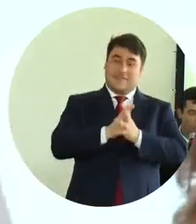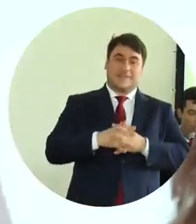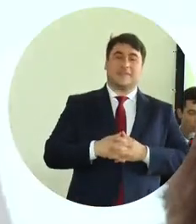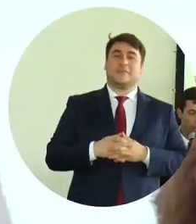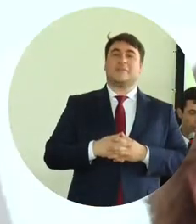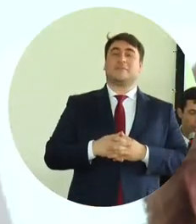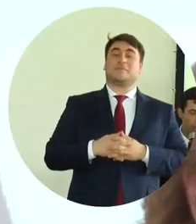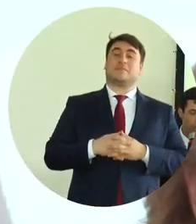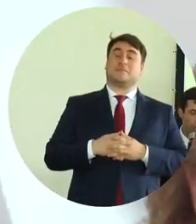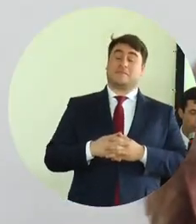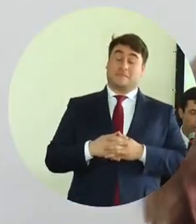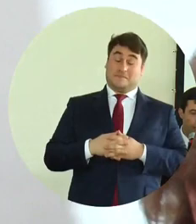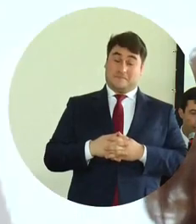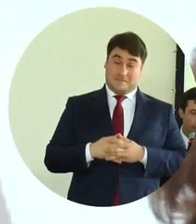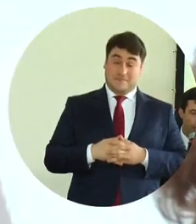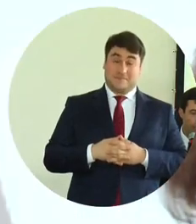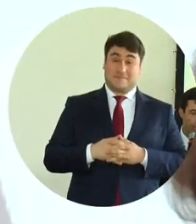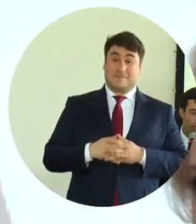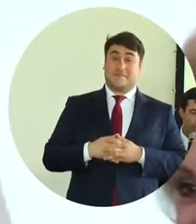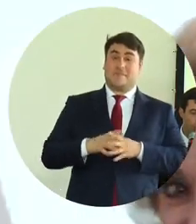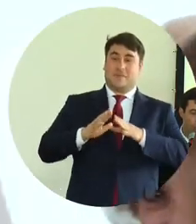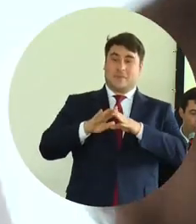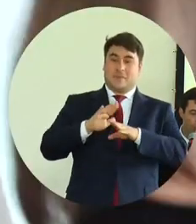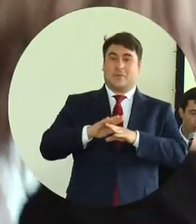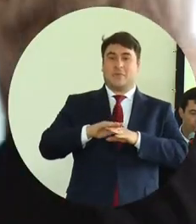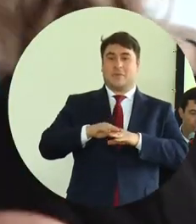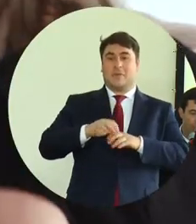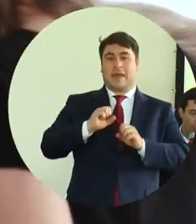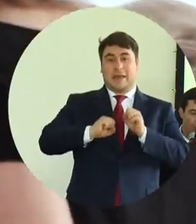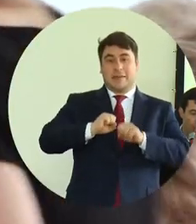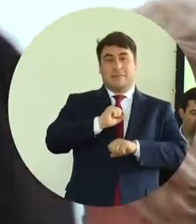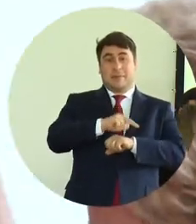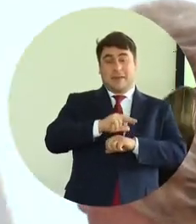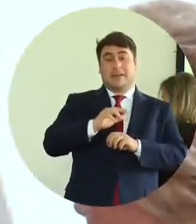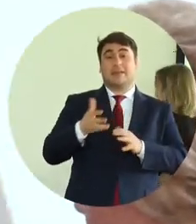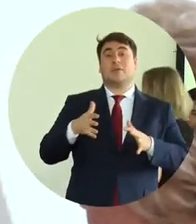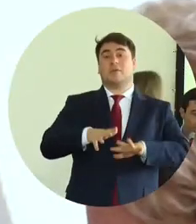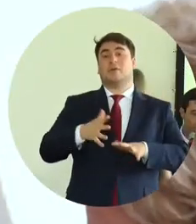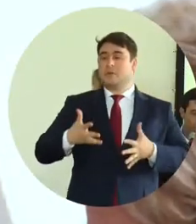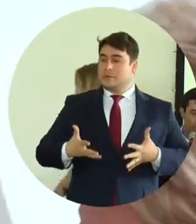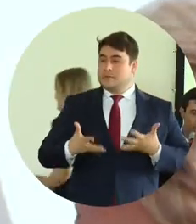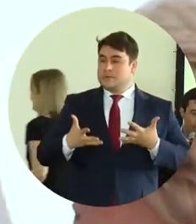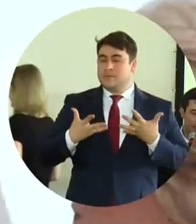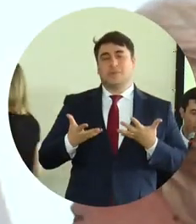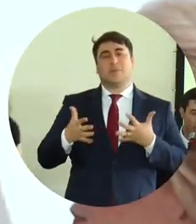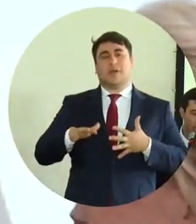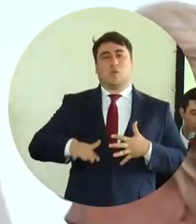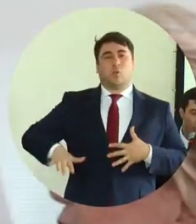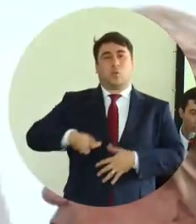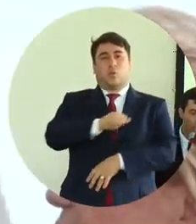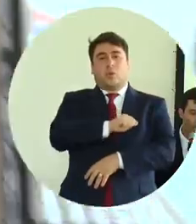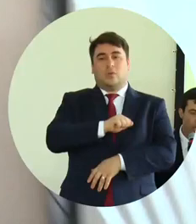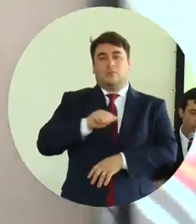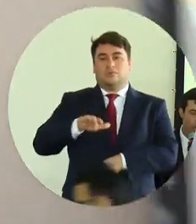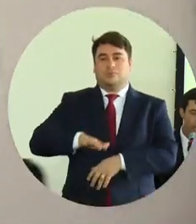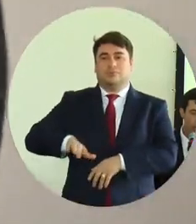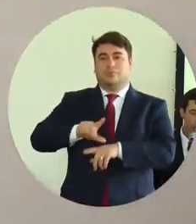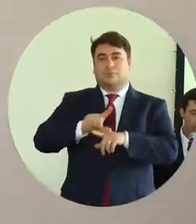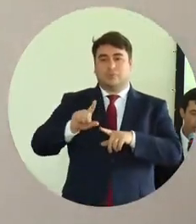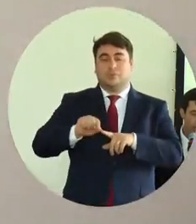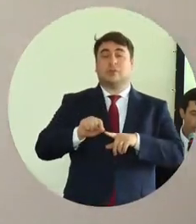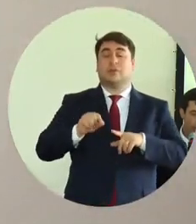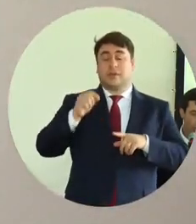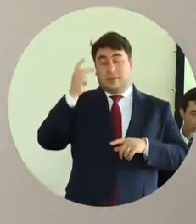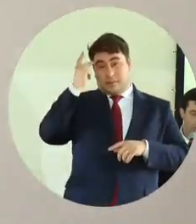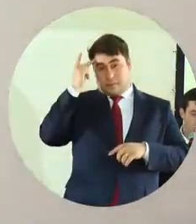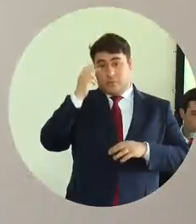O programa Empreenda Inclusão visa inspirar os alunos da rede Senac de São Paulo a